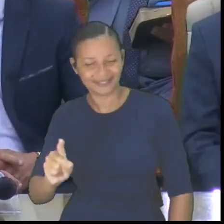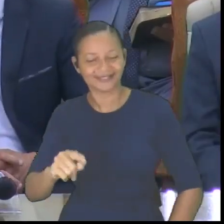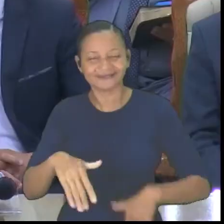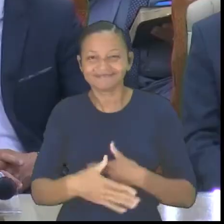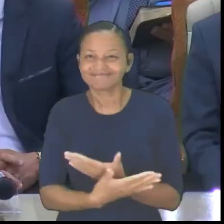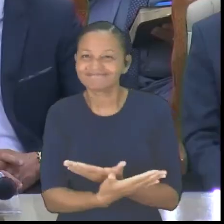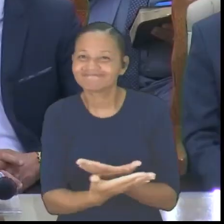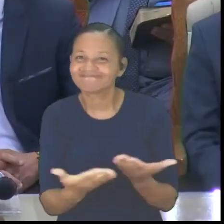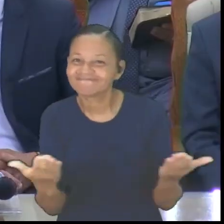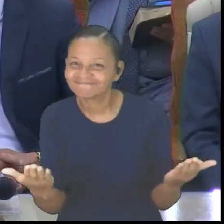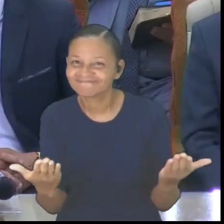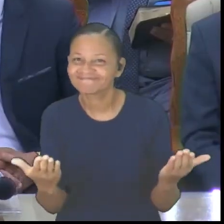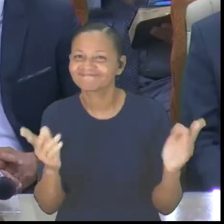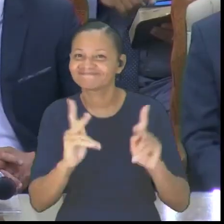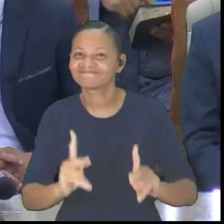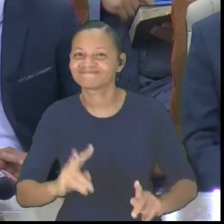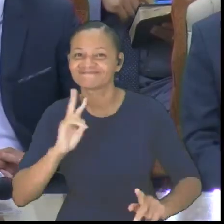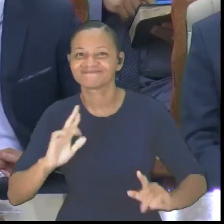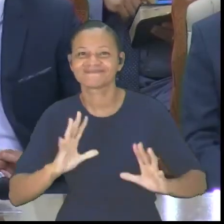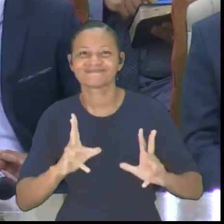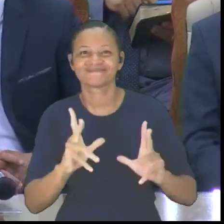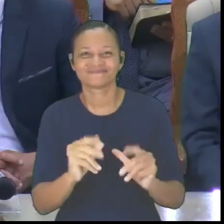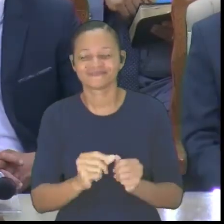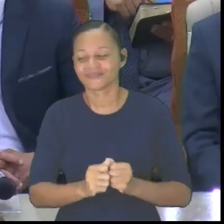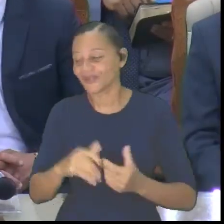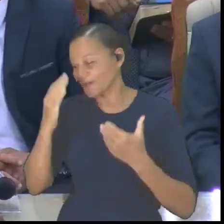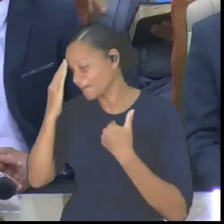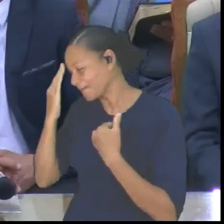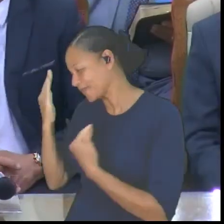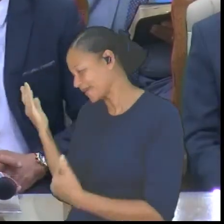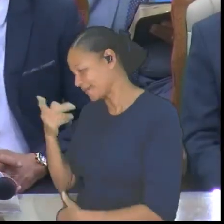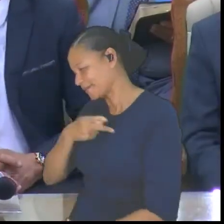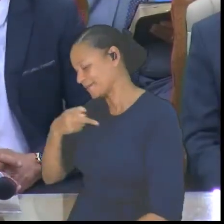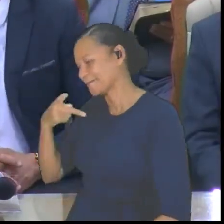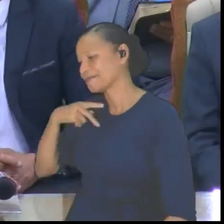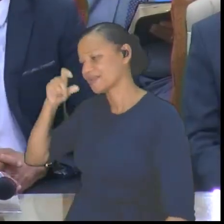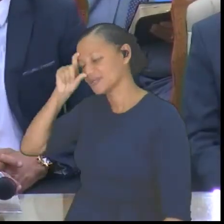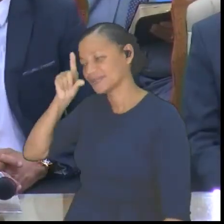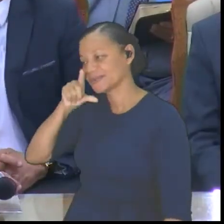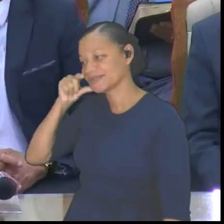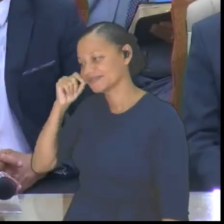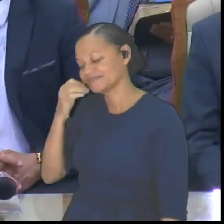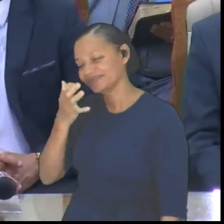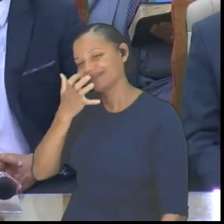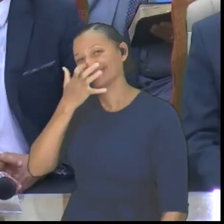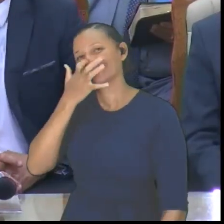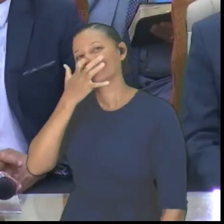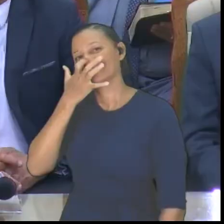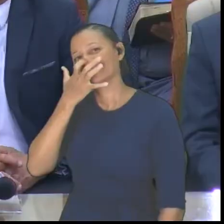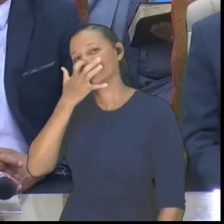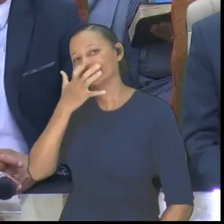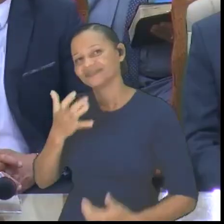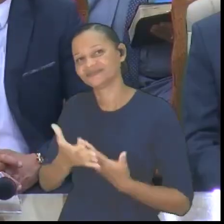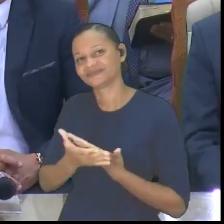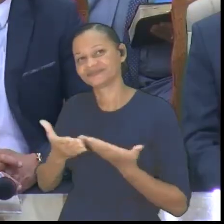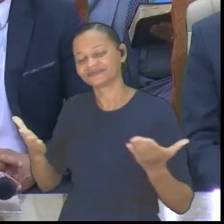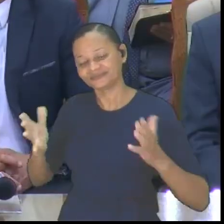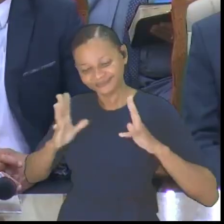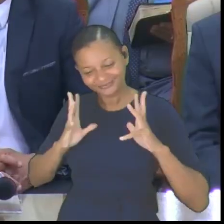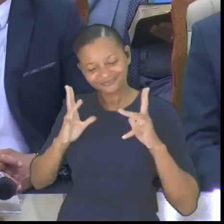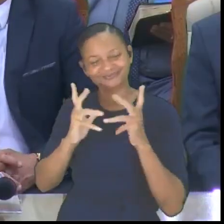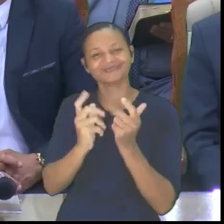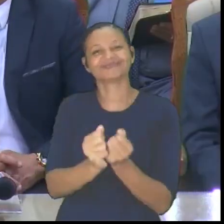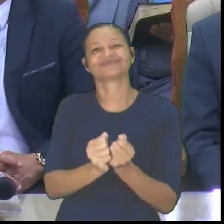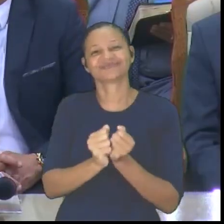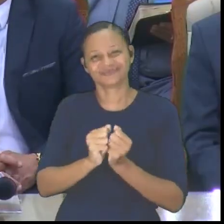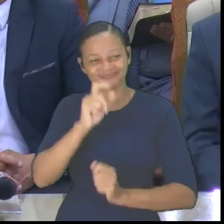recebem? Amém. Muito obrigado, meu pastor. Eu tenho uma admiração aqui, como muitas